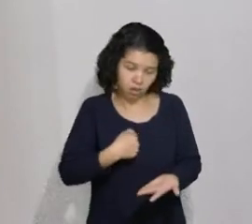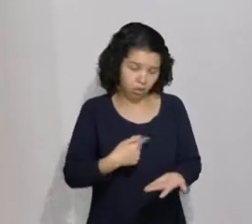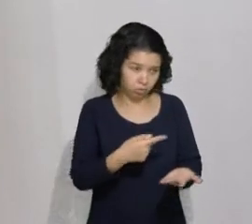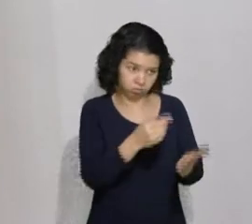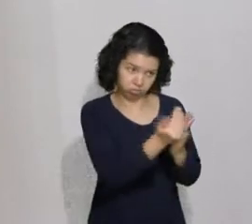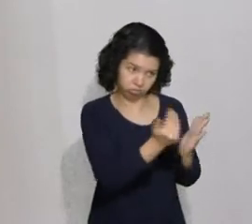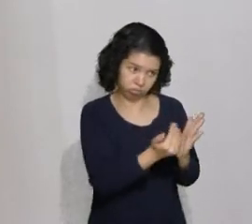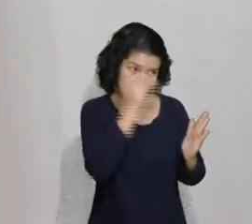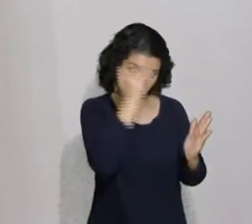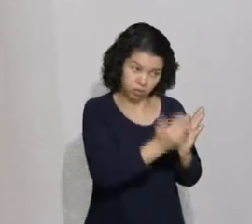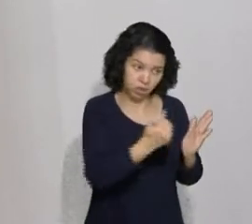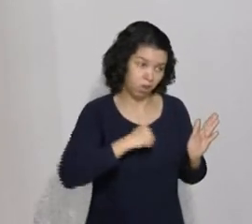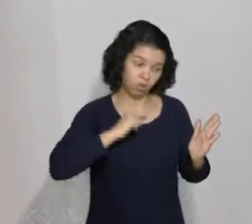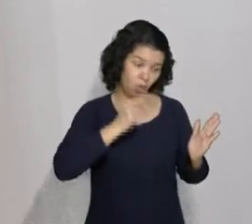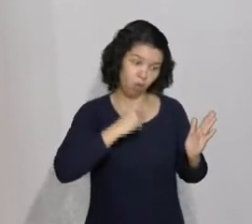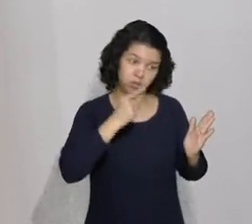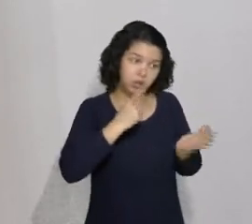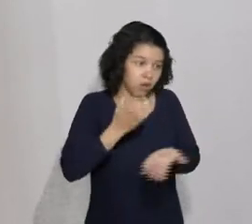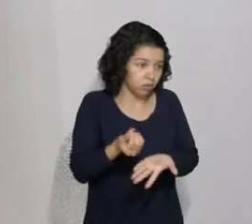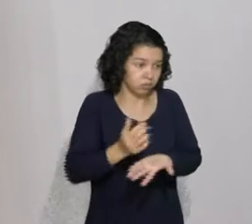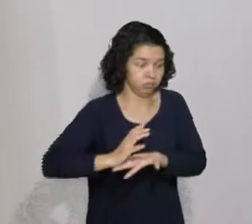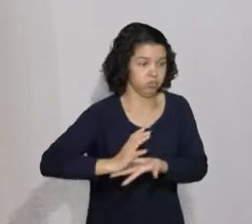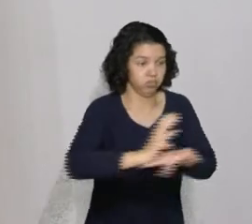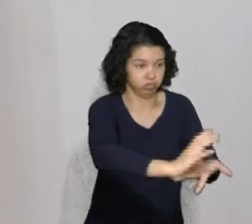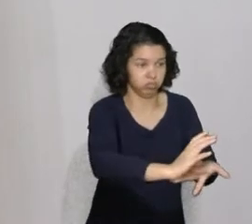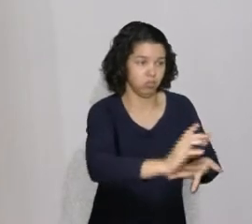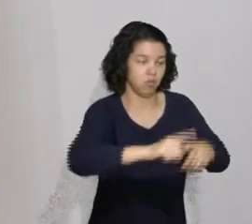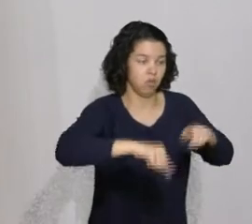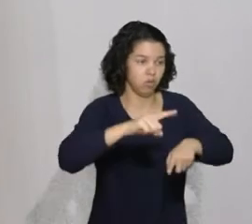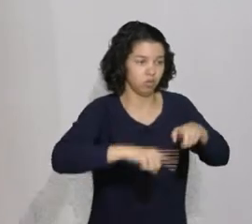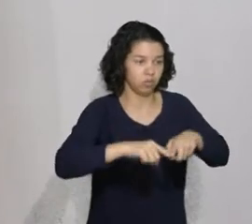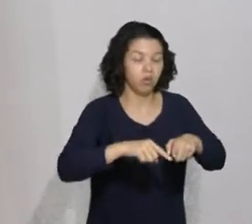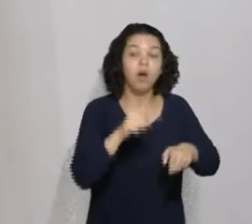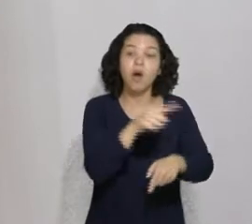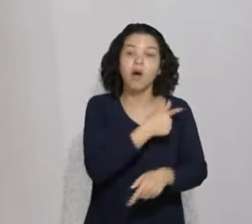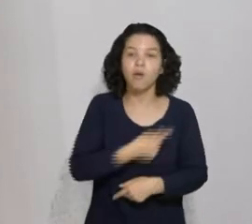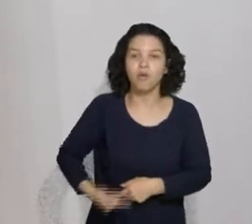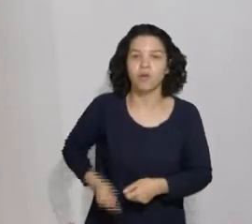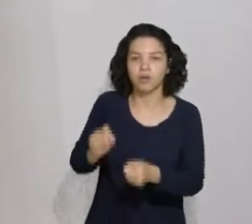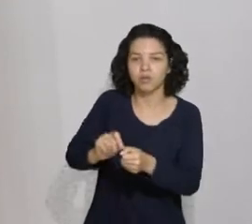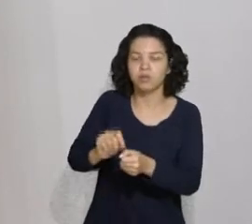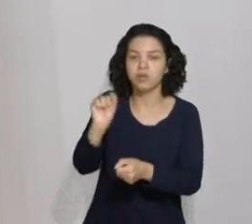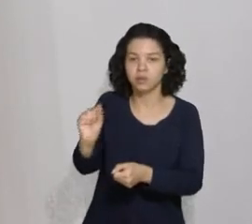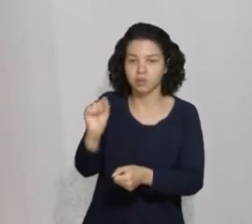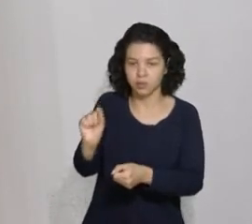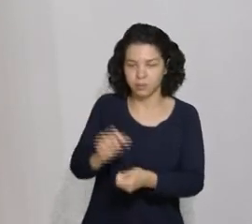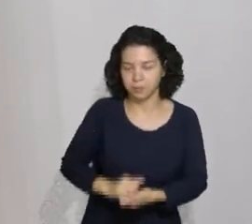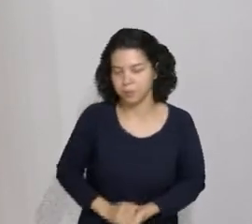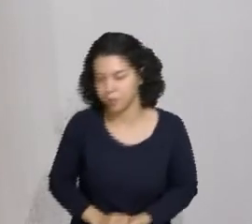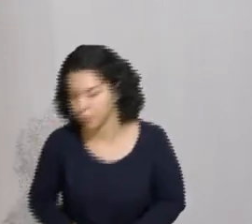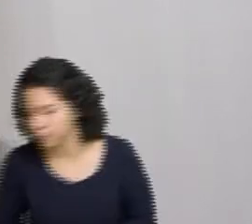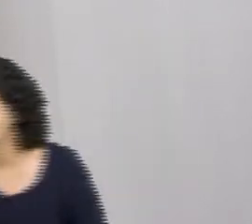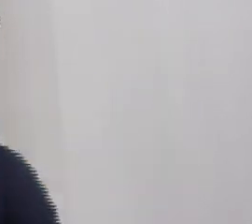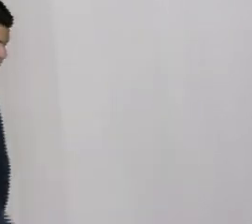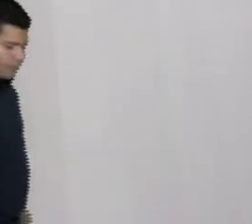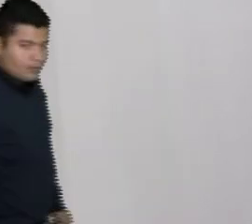o que fez o homem então o que fez a secretaria resolveu novamente